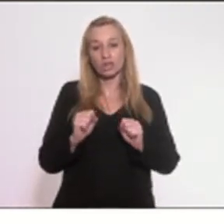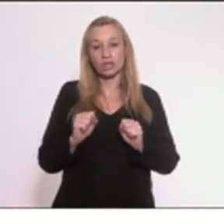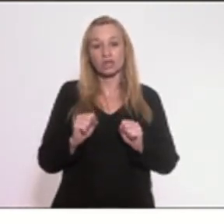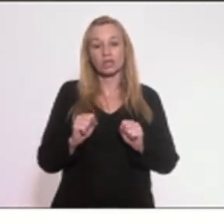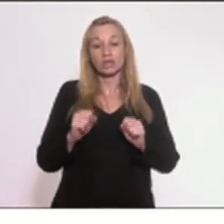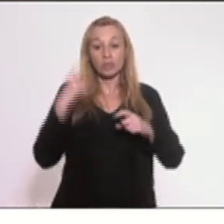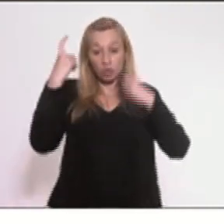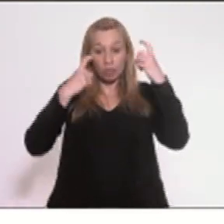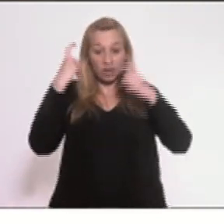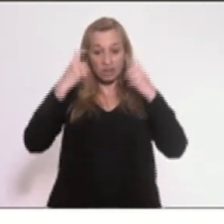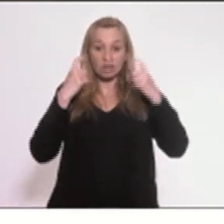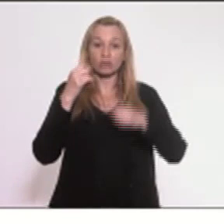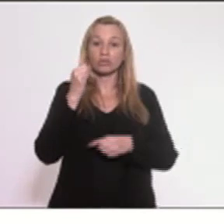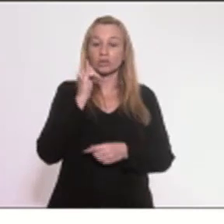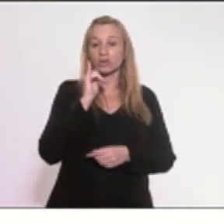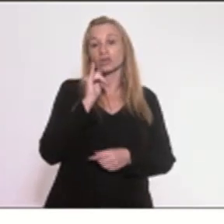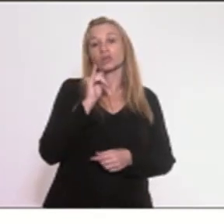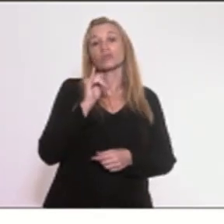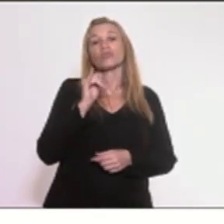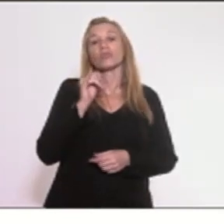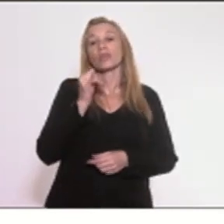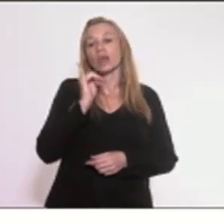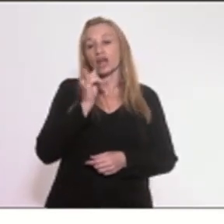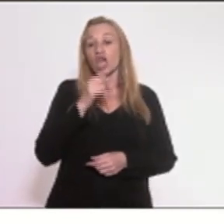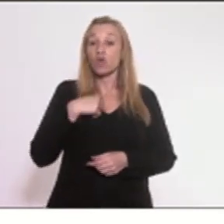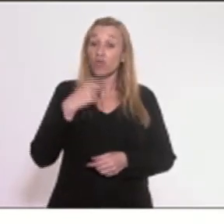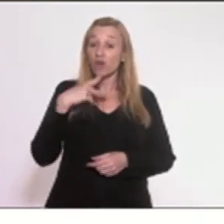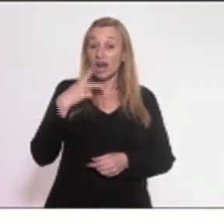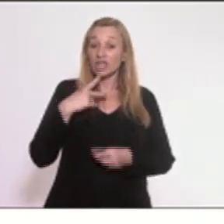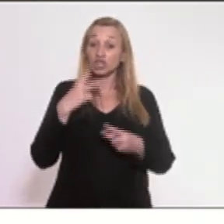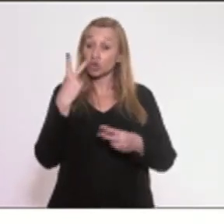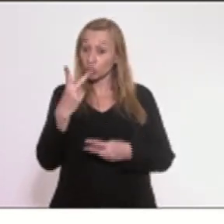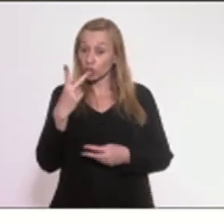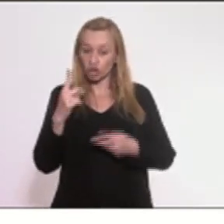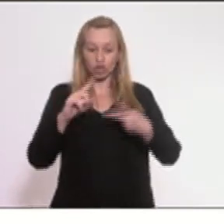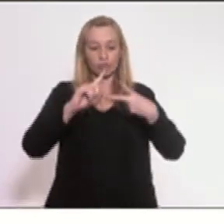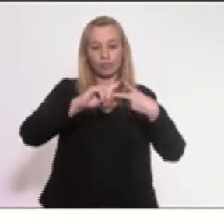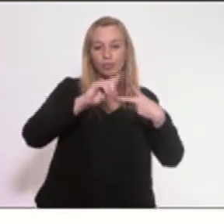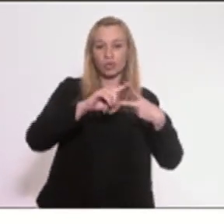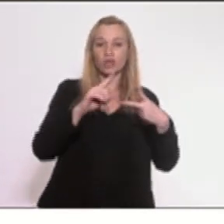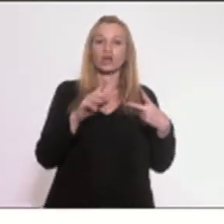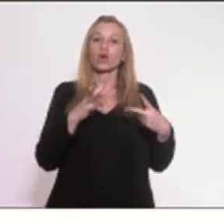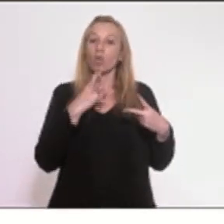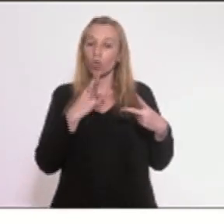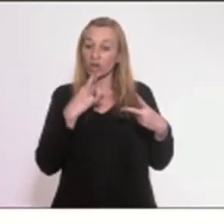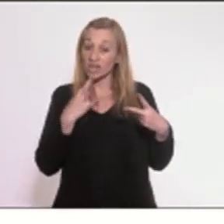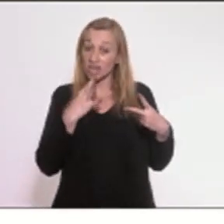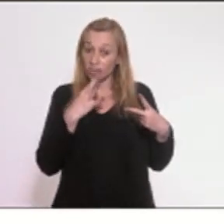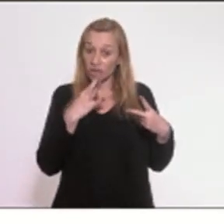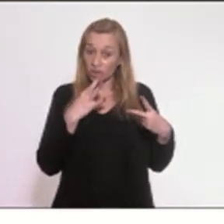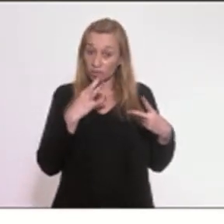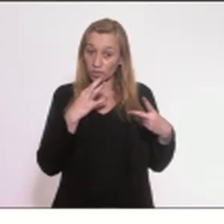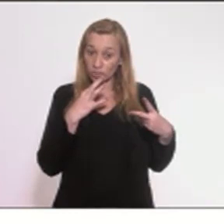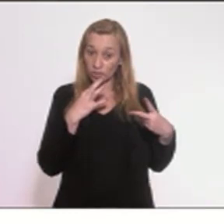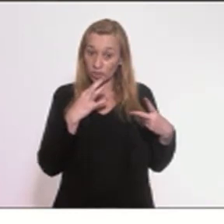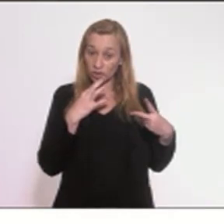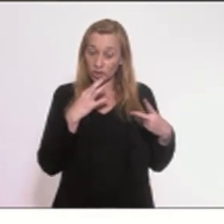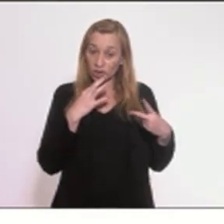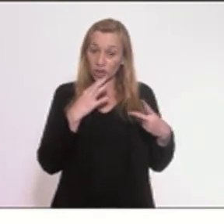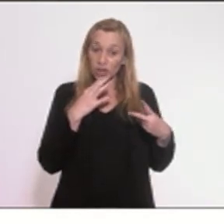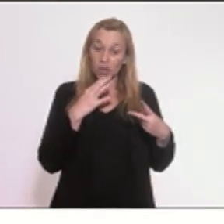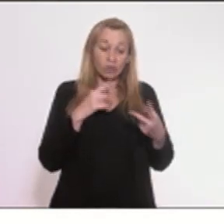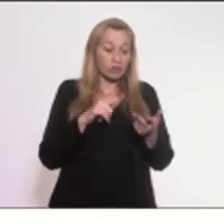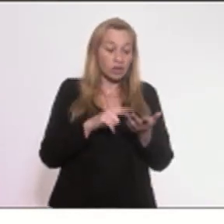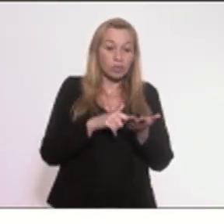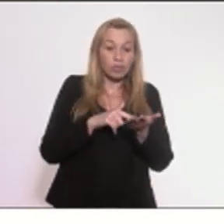no relatório. E eu vou tratar de duas dessas fases. A fase de conhecimento, quando é detectado o descumprimento de